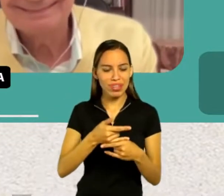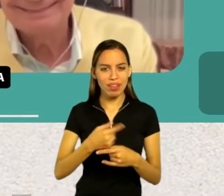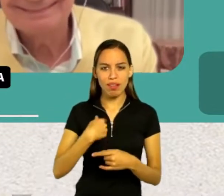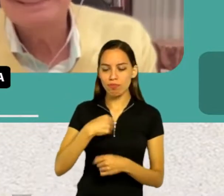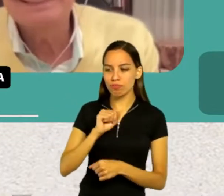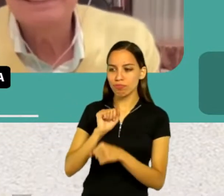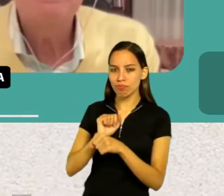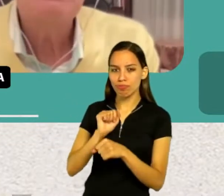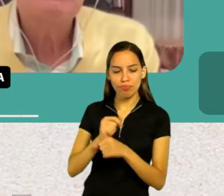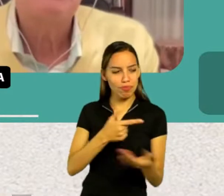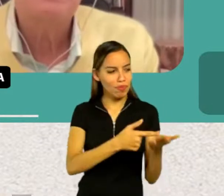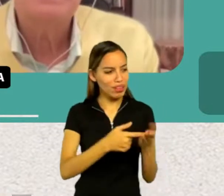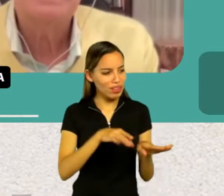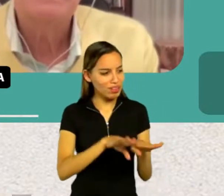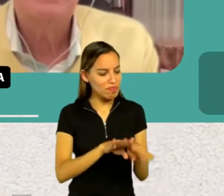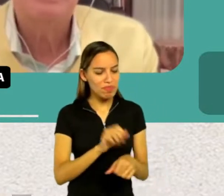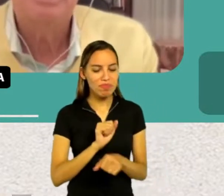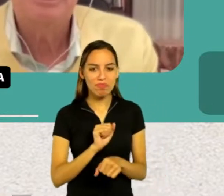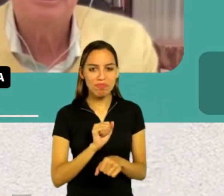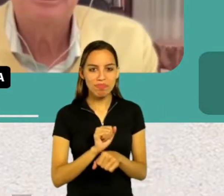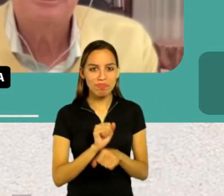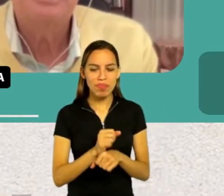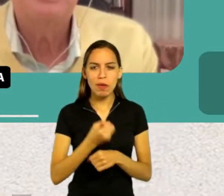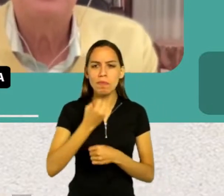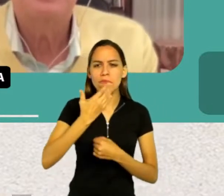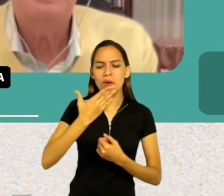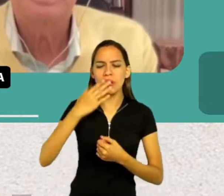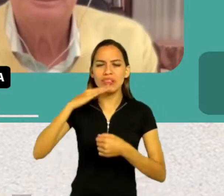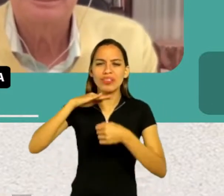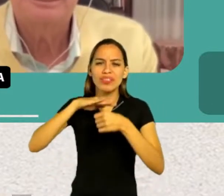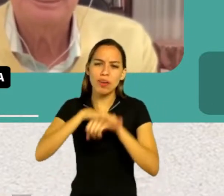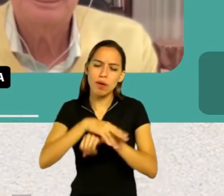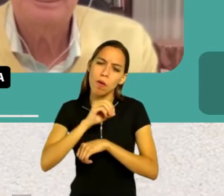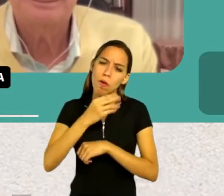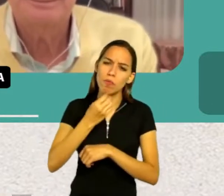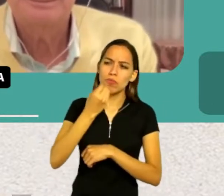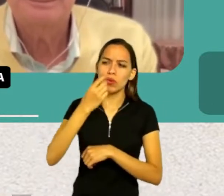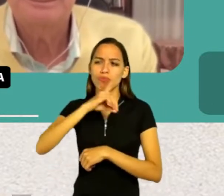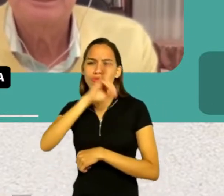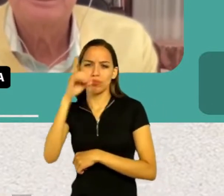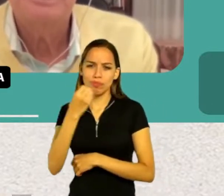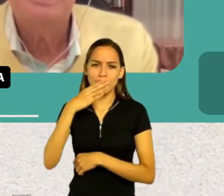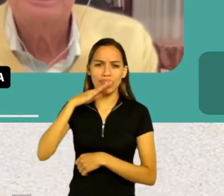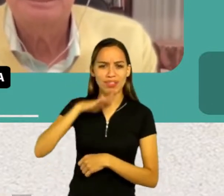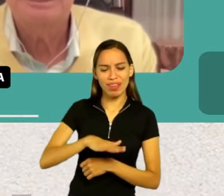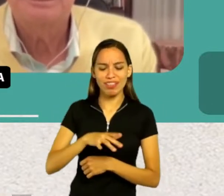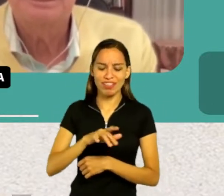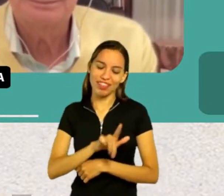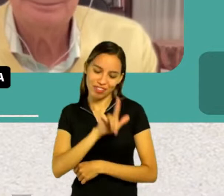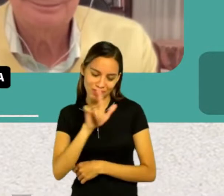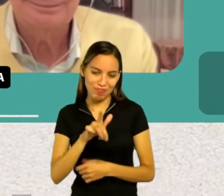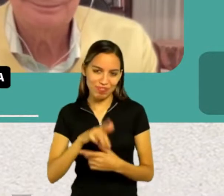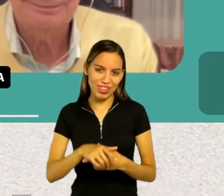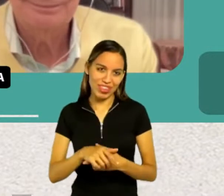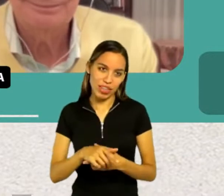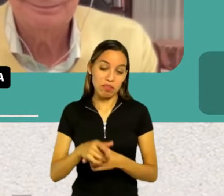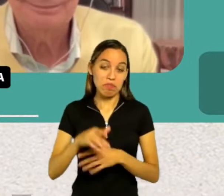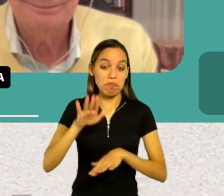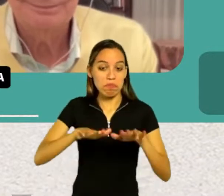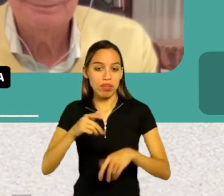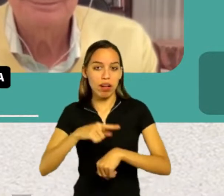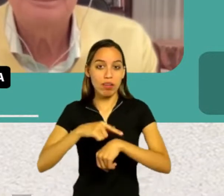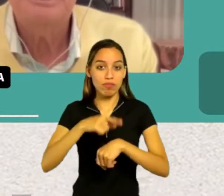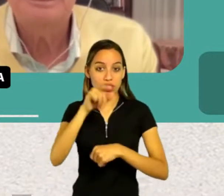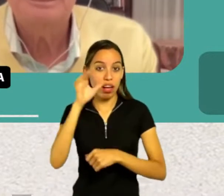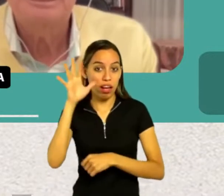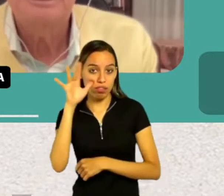se está no ar. Muito boa noite, ou bom dia, ou boa tarde, é claro, depende da hora que você assistir essa live logo depois que ela